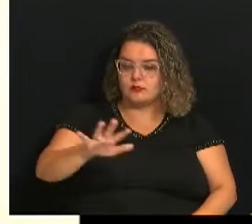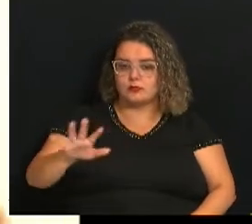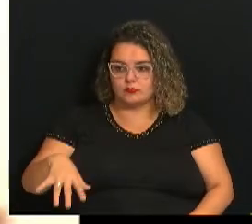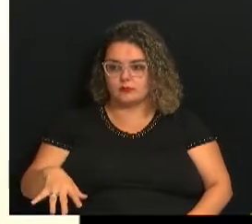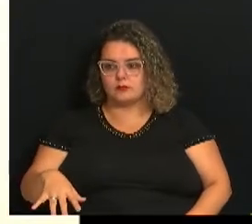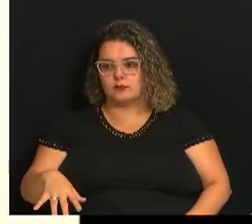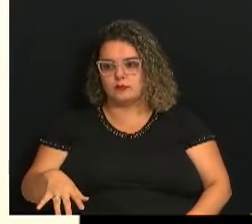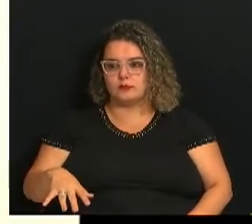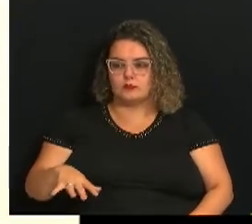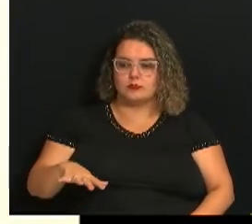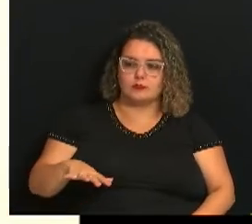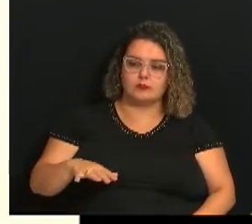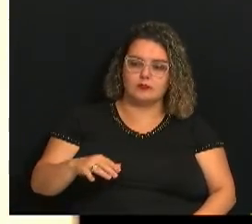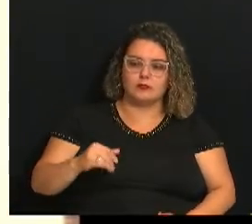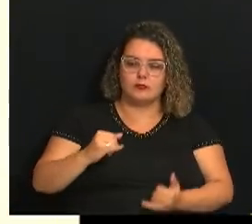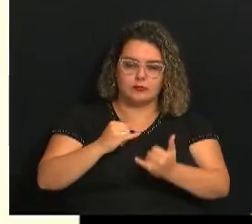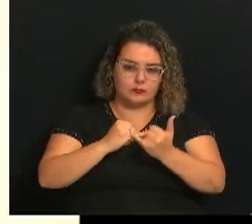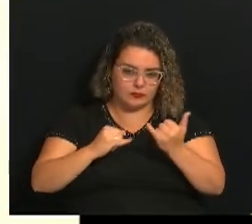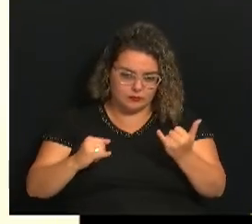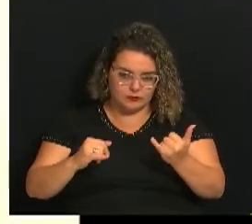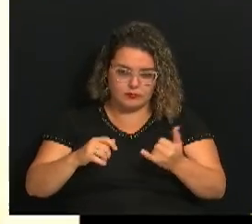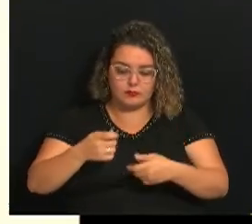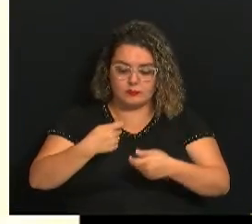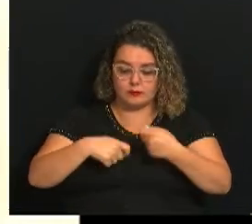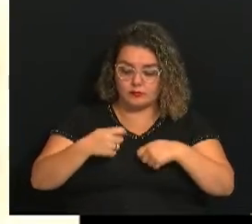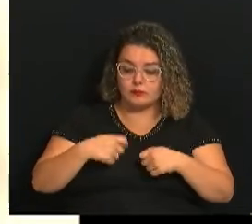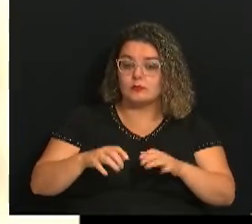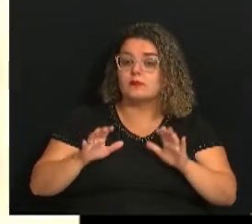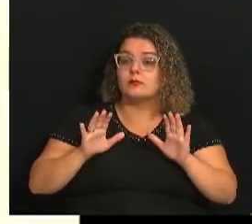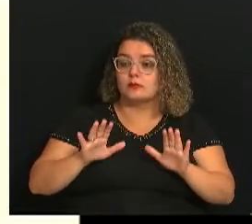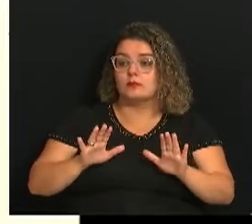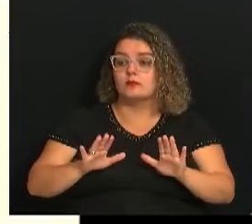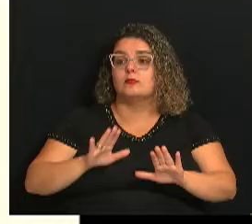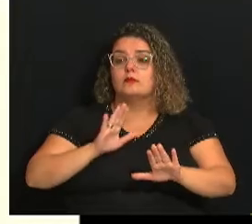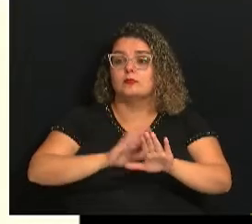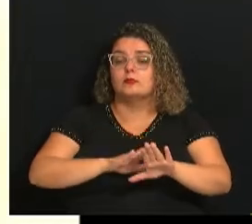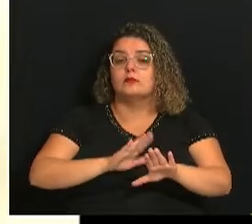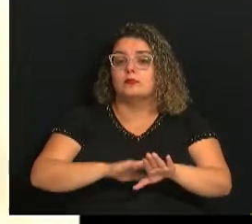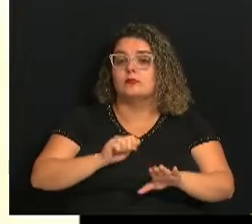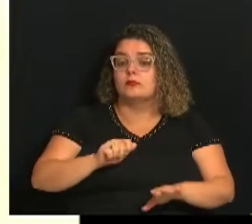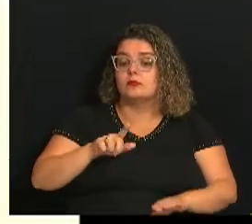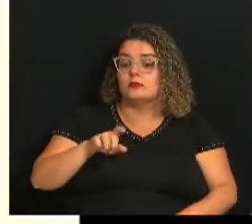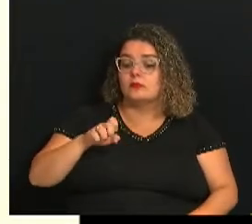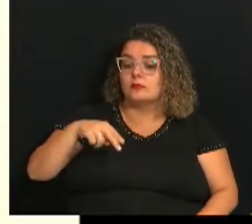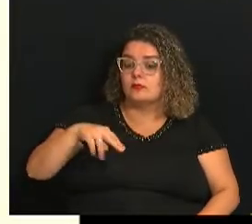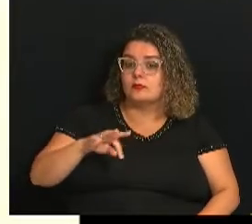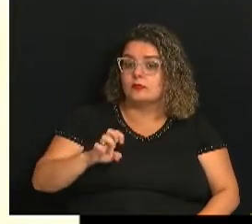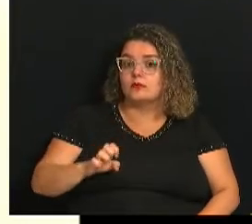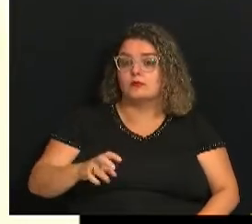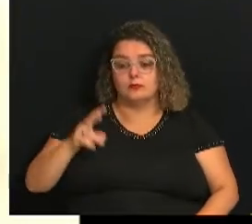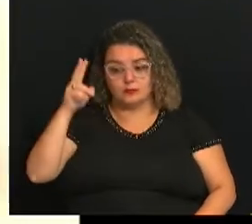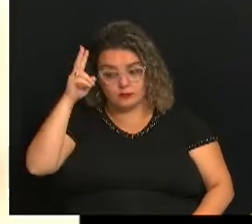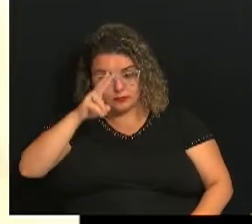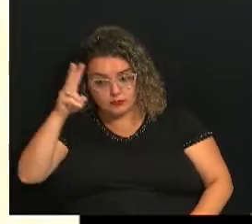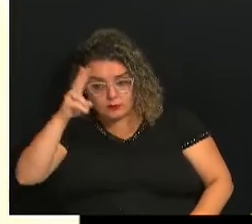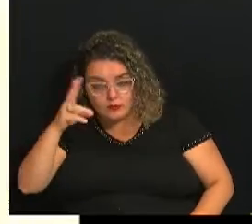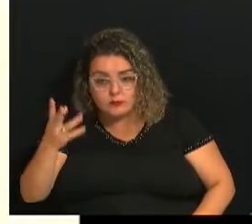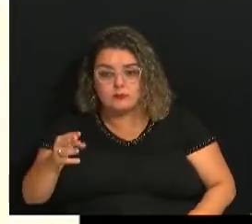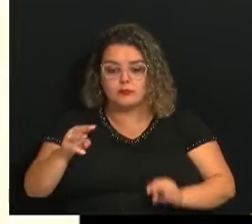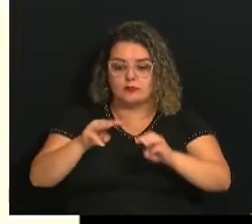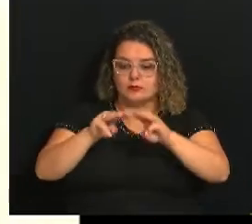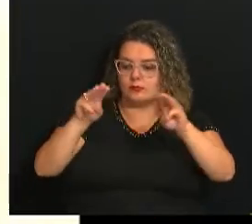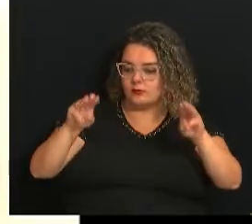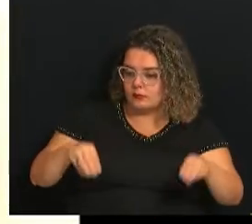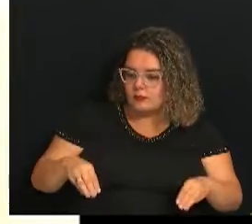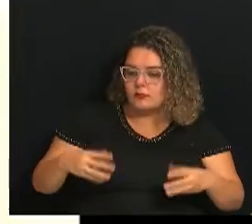meio, as áreas administrativas, mas para agente cultural, para historiador, para museólogo,